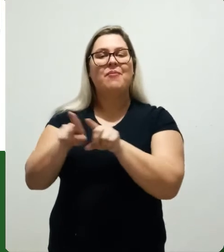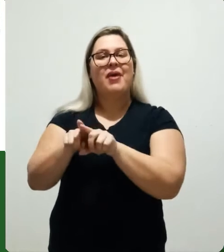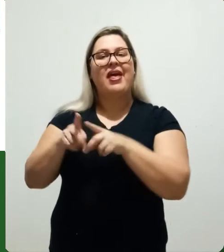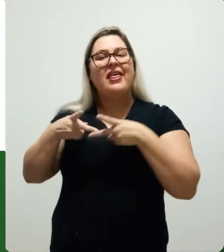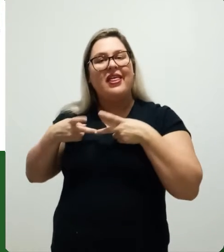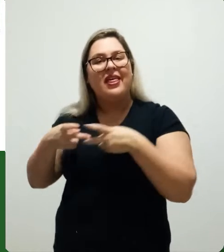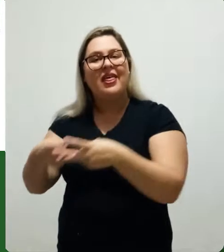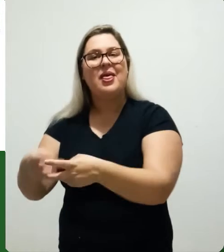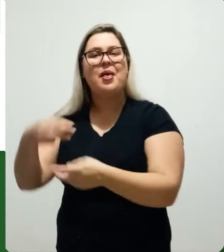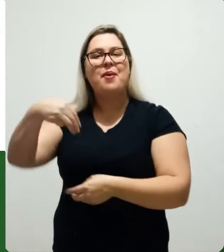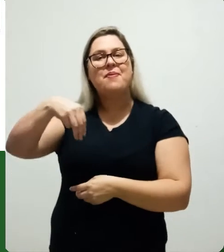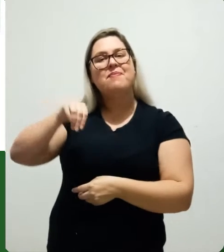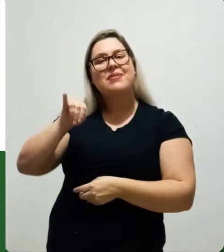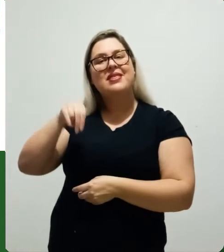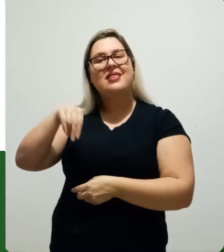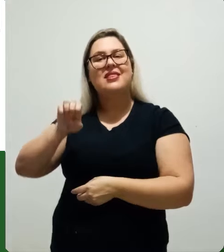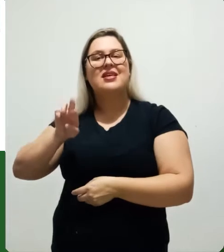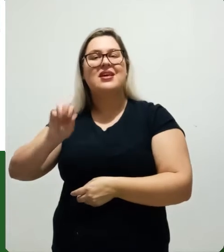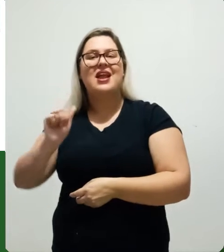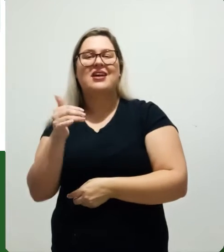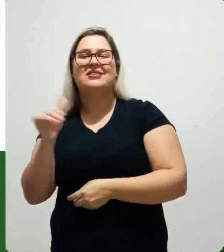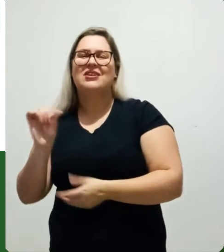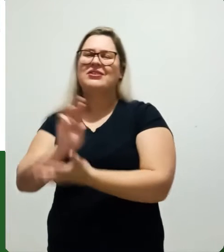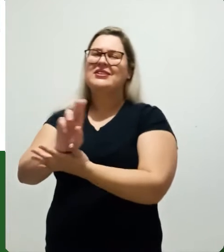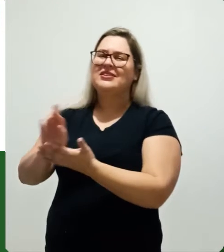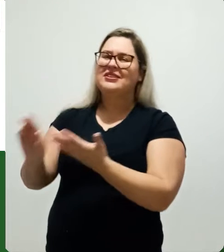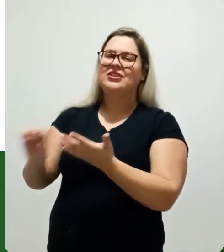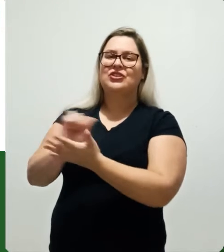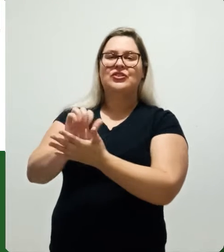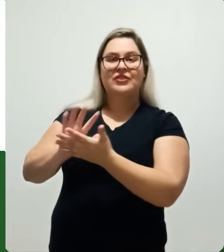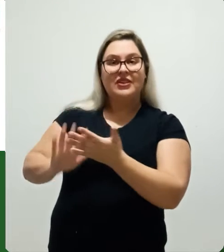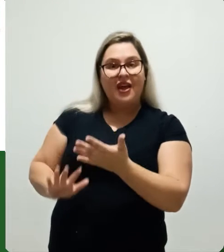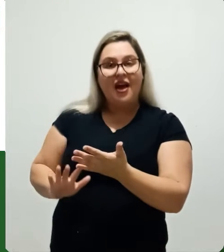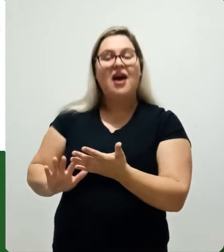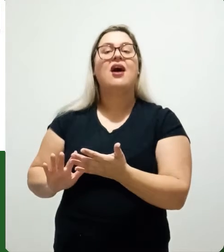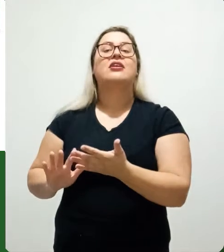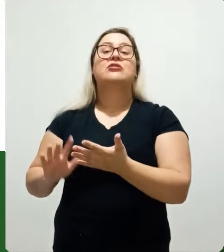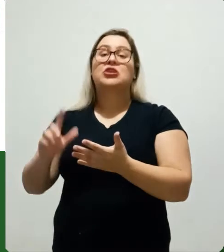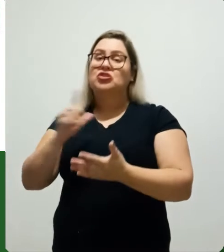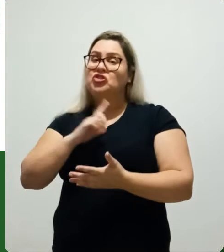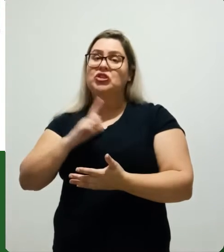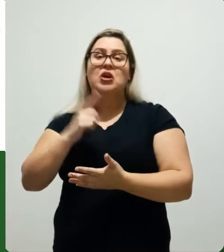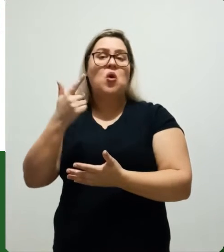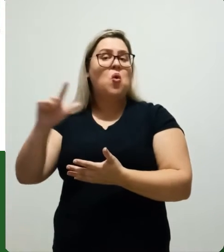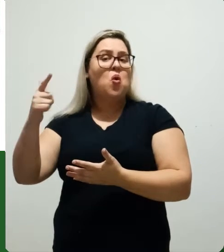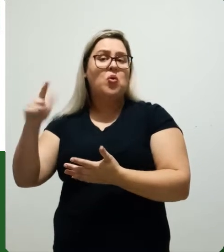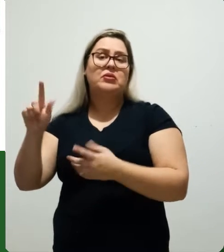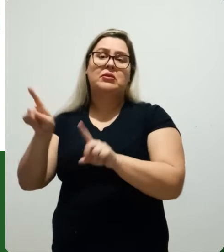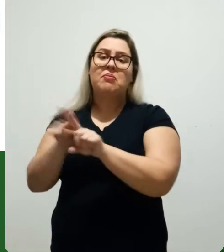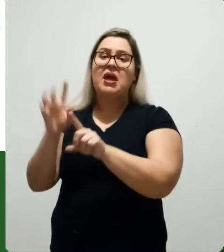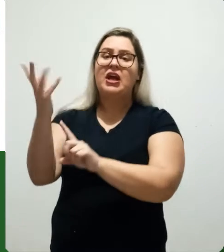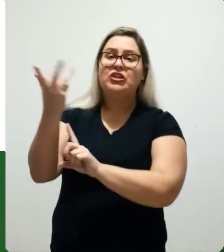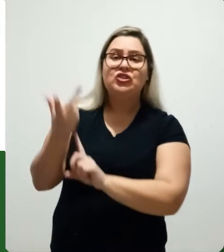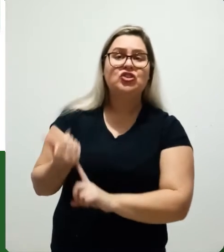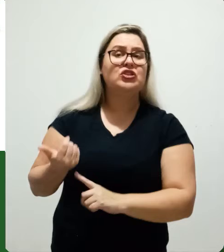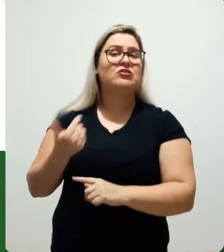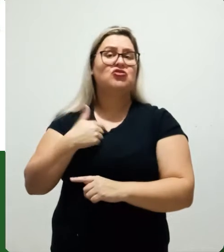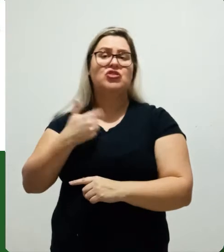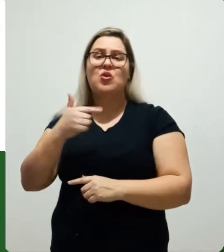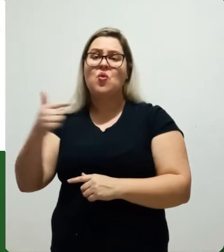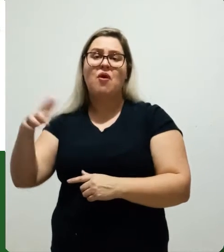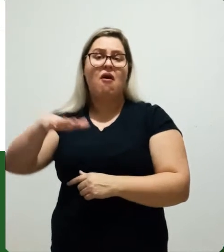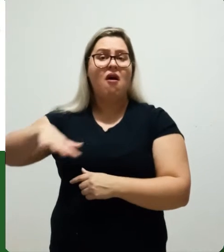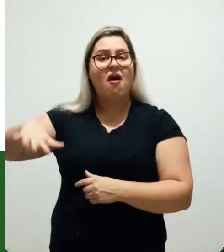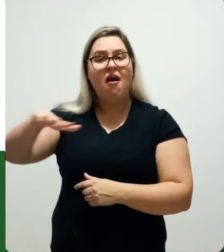sobre mineração e sobre diversas outras atividades, porque podiam ser escravos pessoas que eram artistas, outras funções que acabaram chegando para